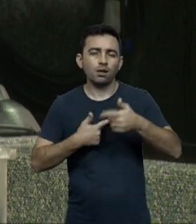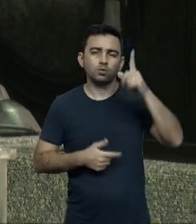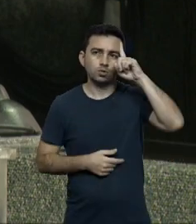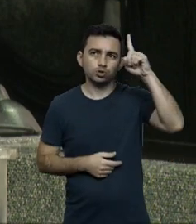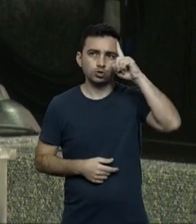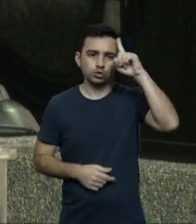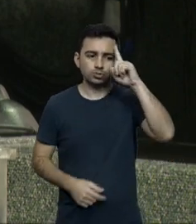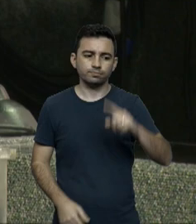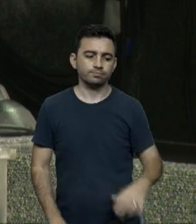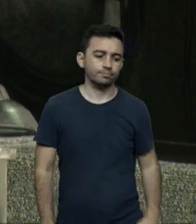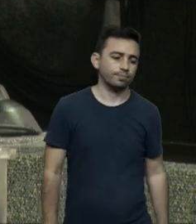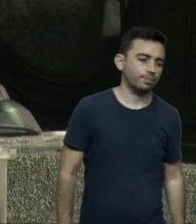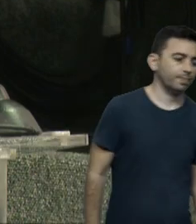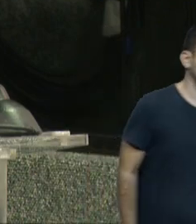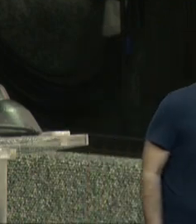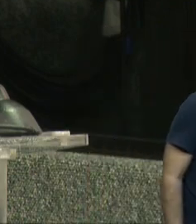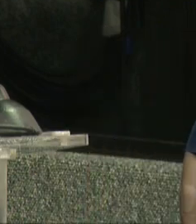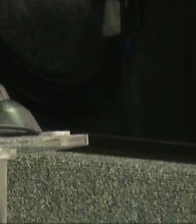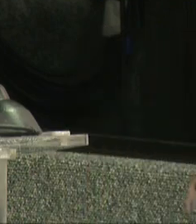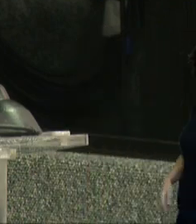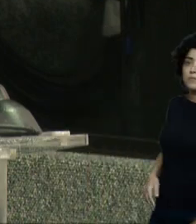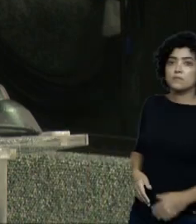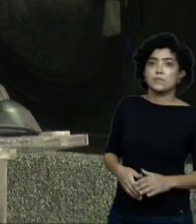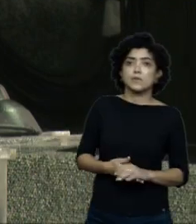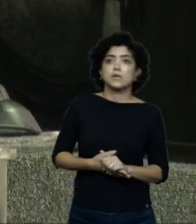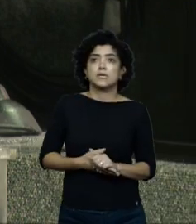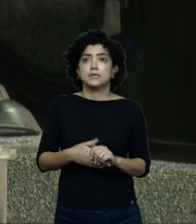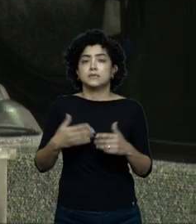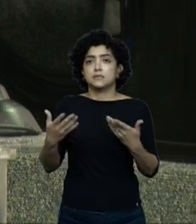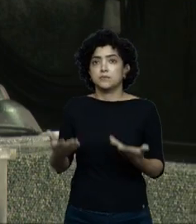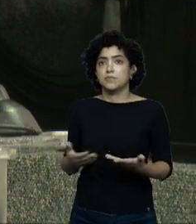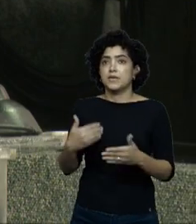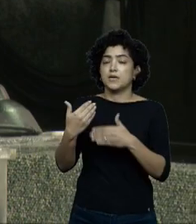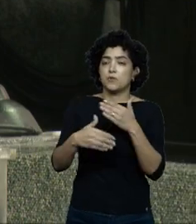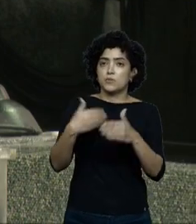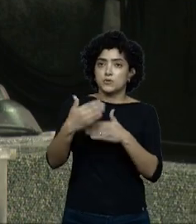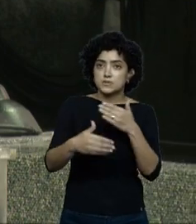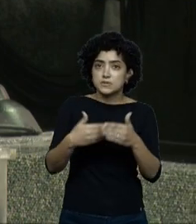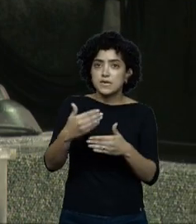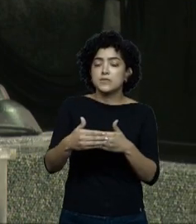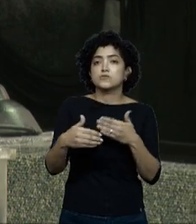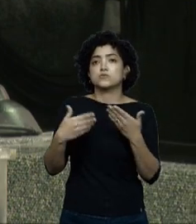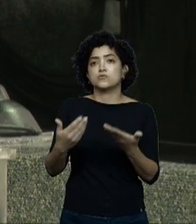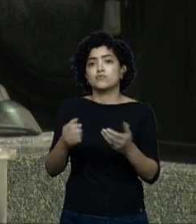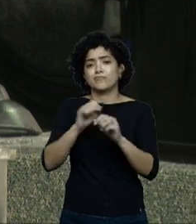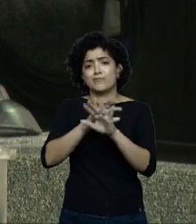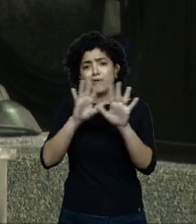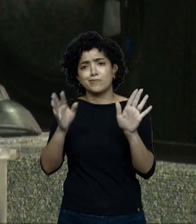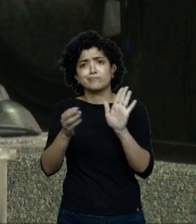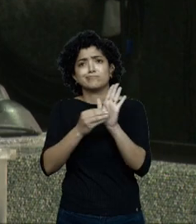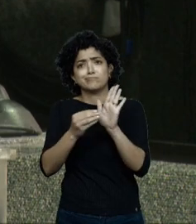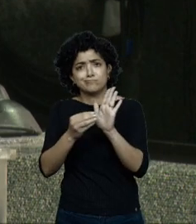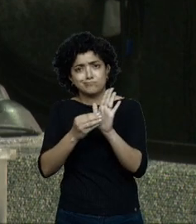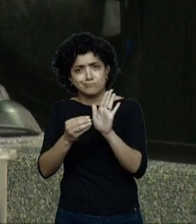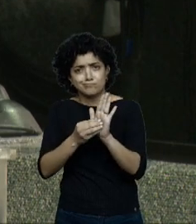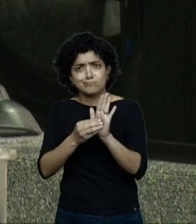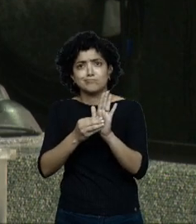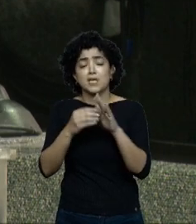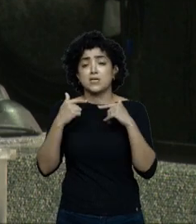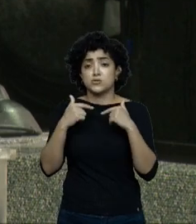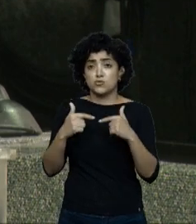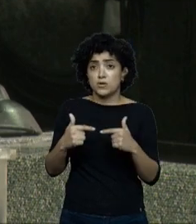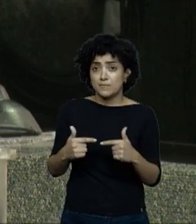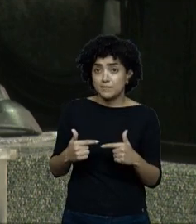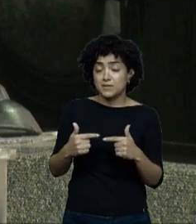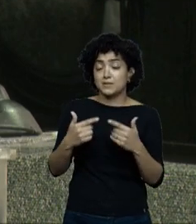dia em relação ao processo seletivo se você Já trouxeram muitas coisas falta transparência faltou isonomia entre os